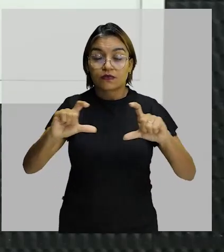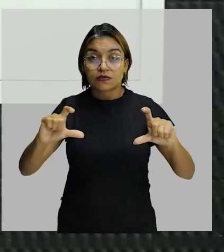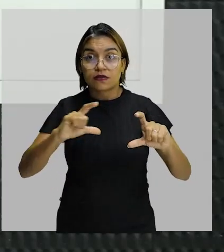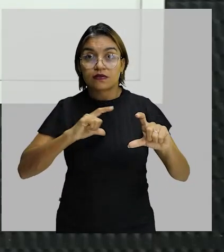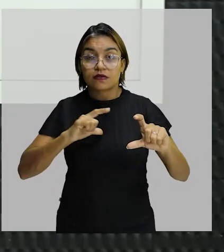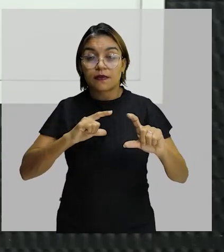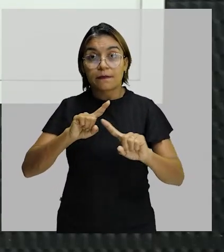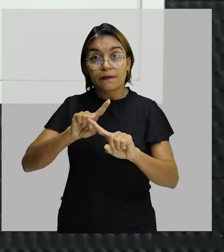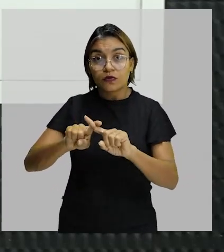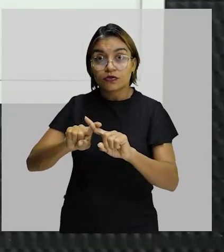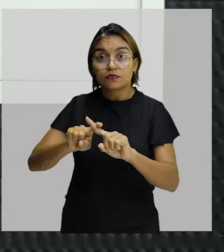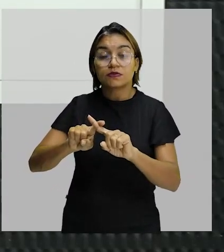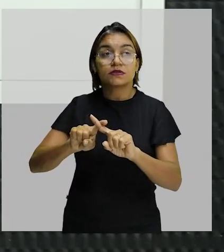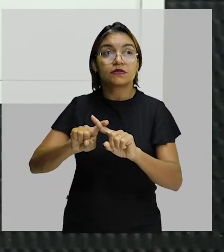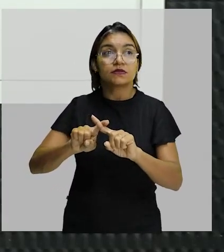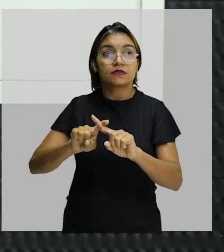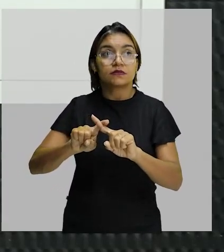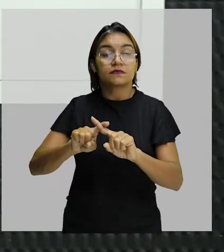multiplicidade